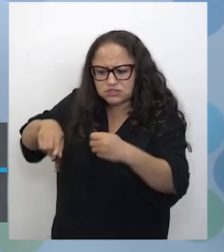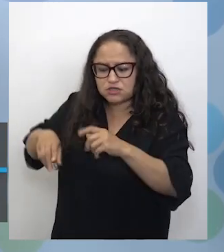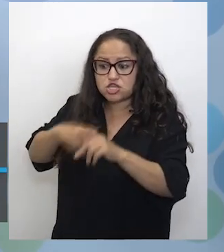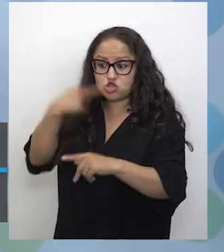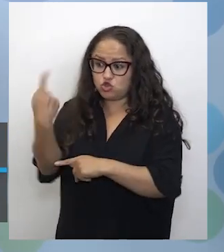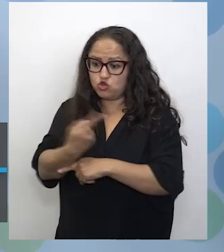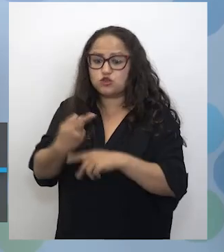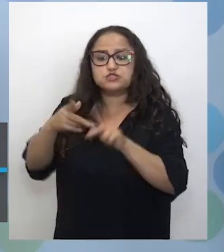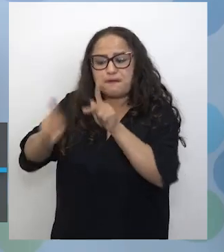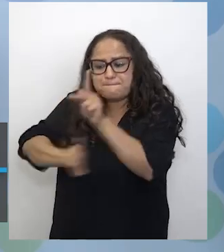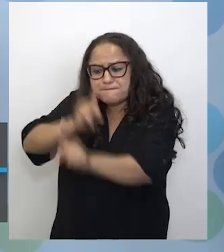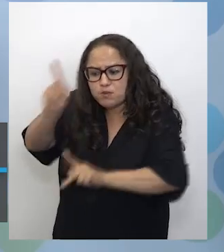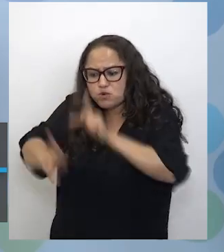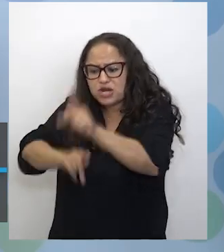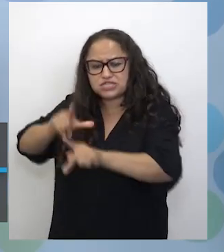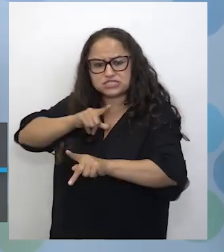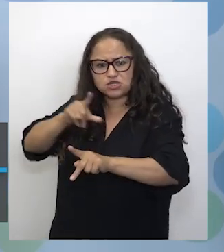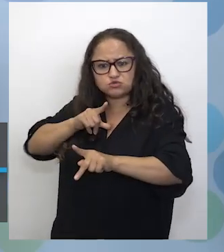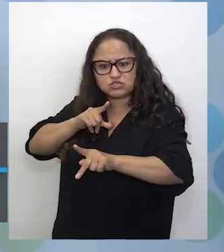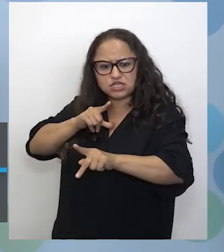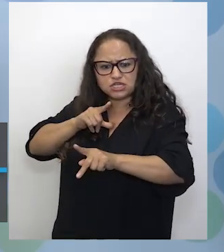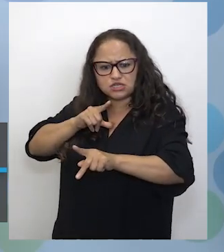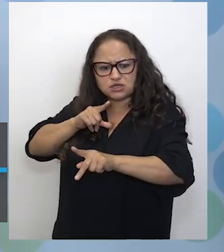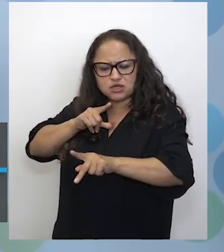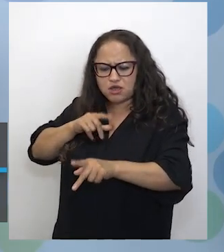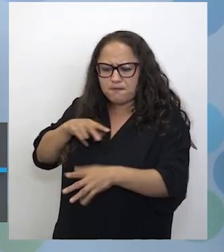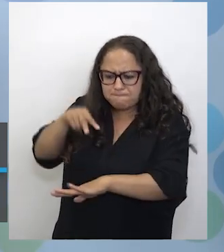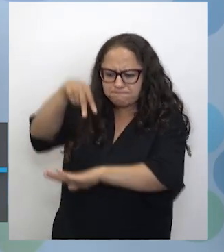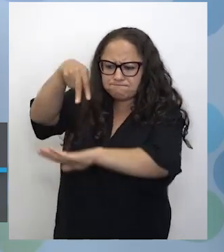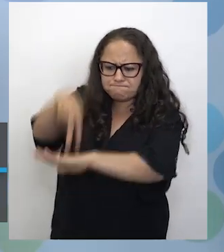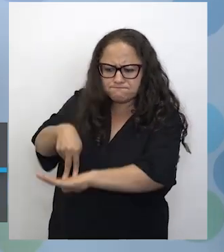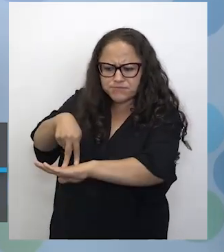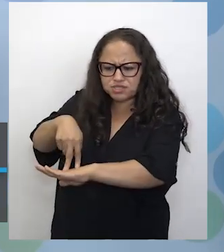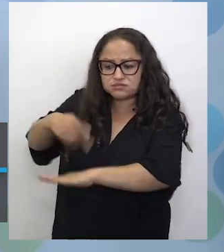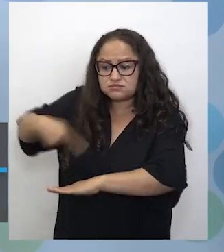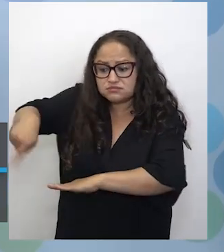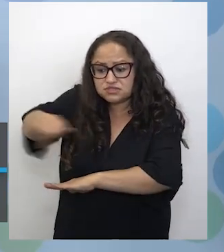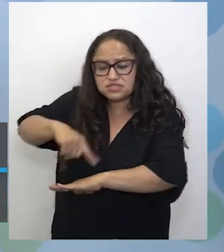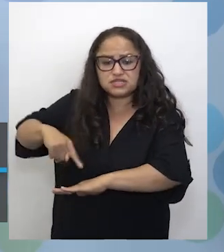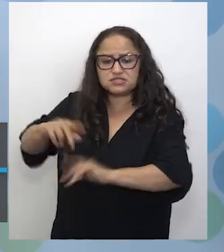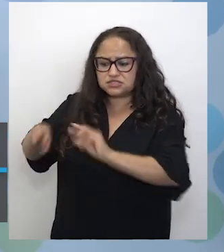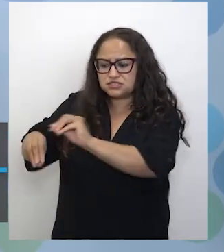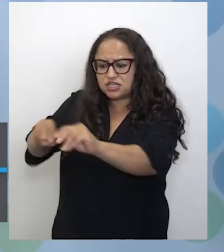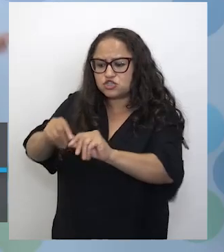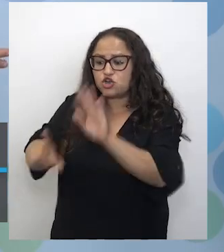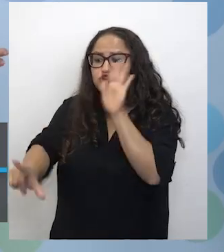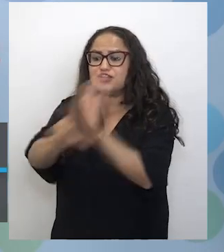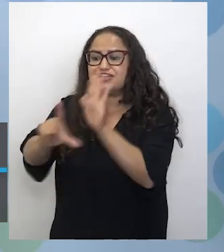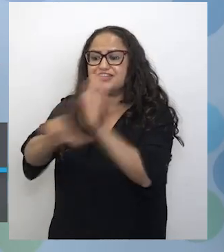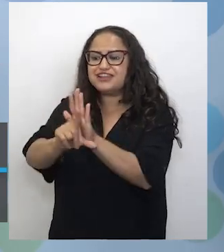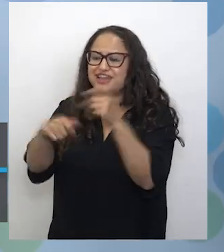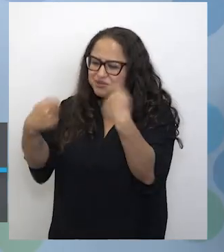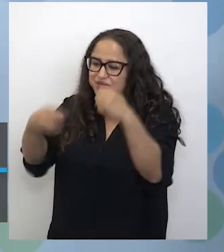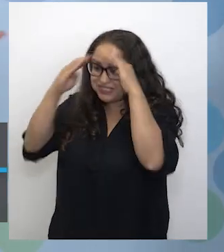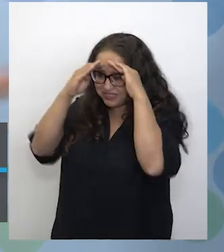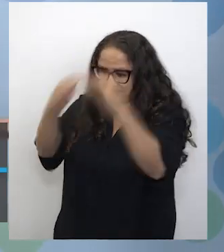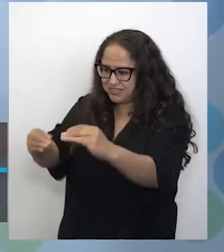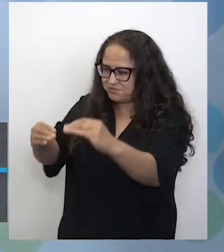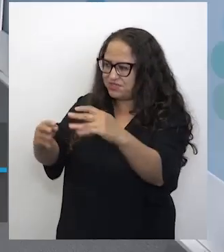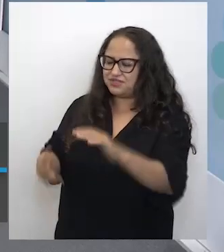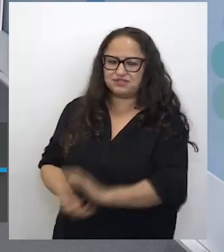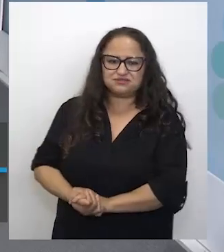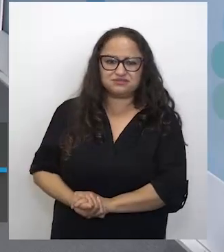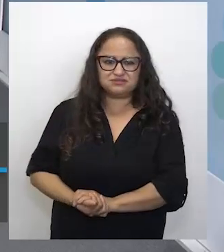população que ocupa ou é originária desse território e está submetida às leis. Essa metáfora com o Rei Leão, ela Adoro